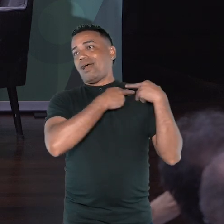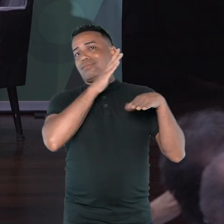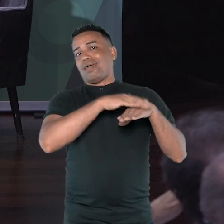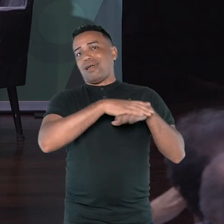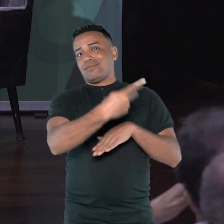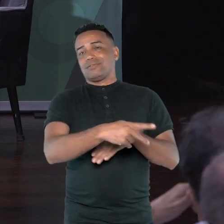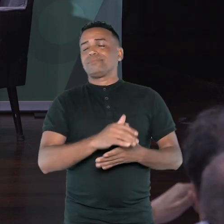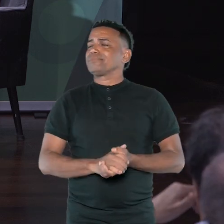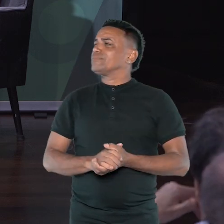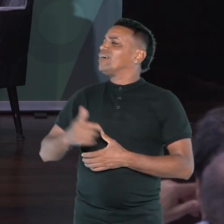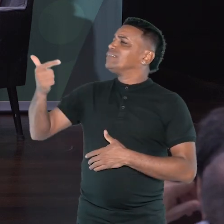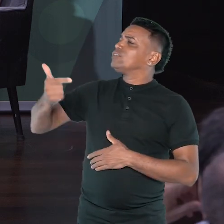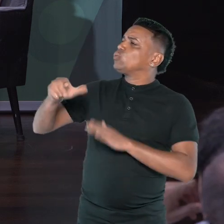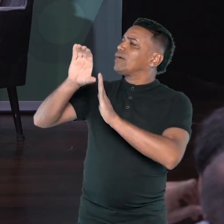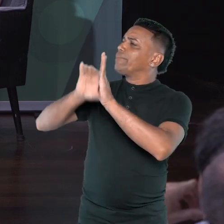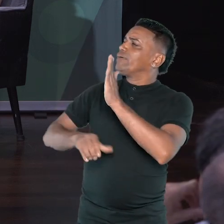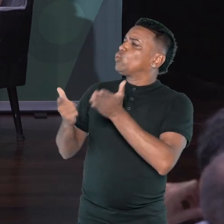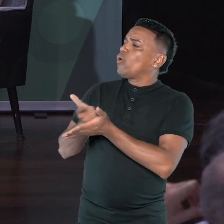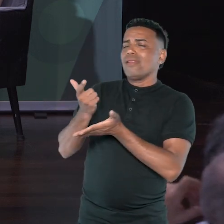No segundo capítulo,